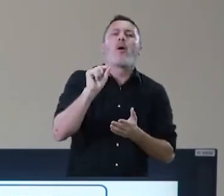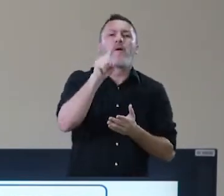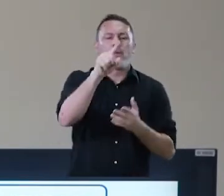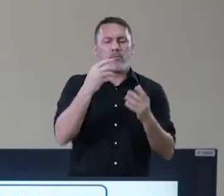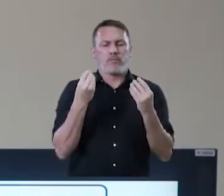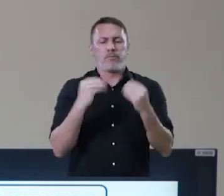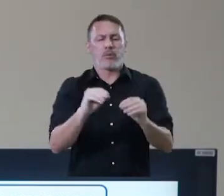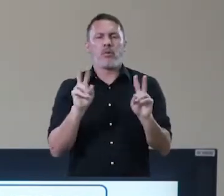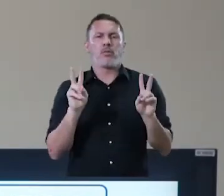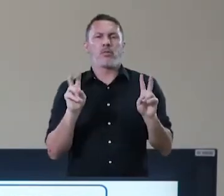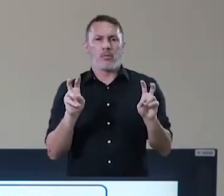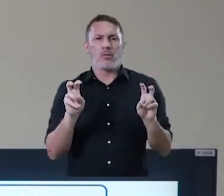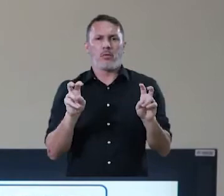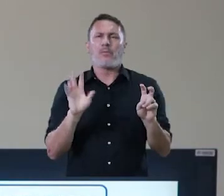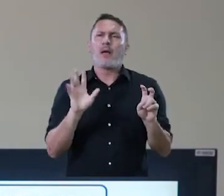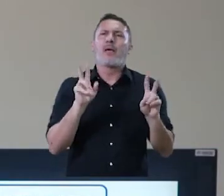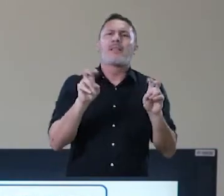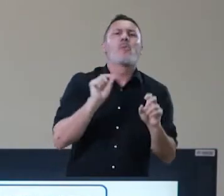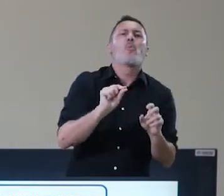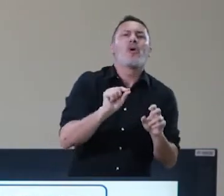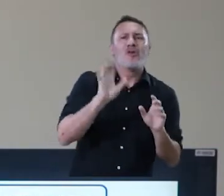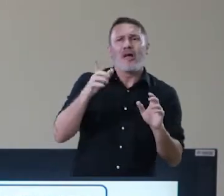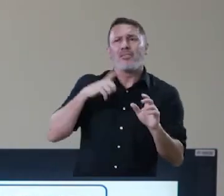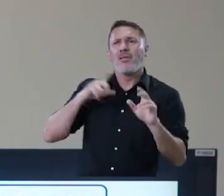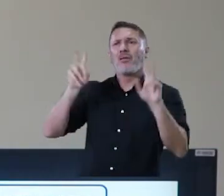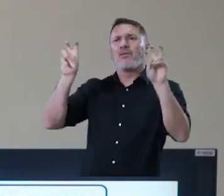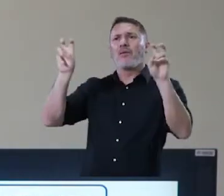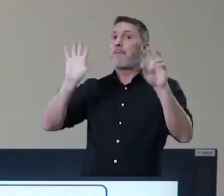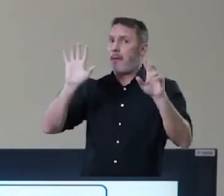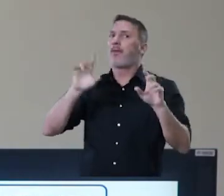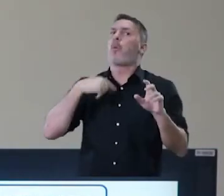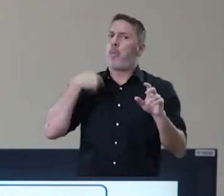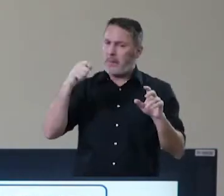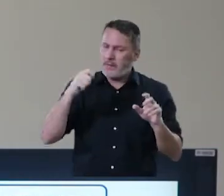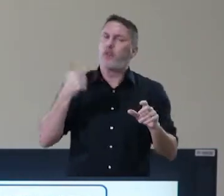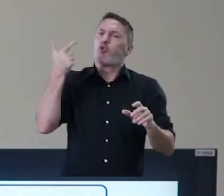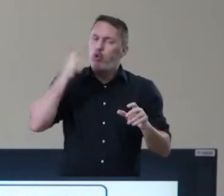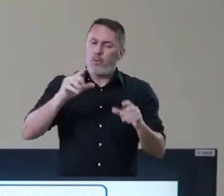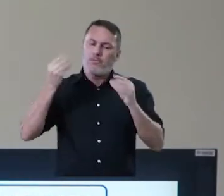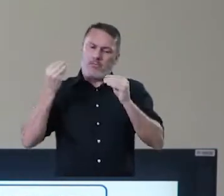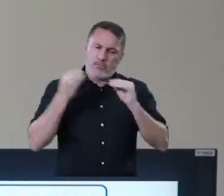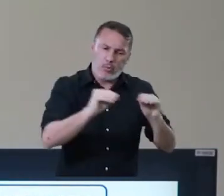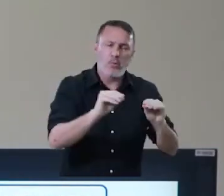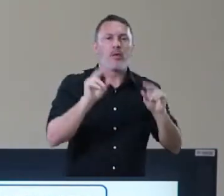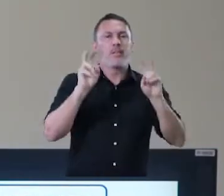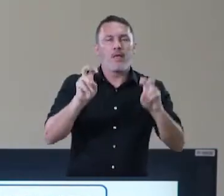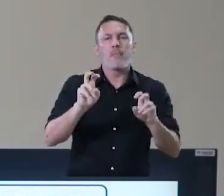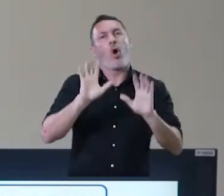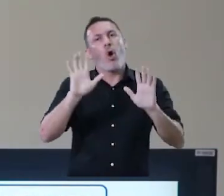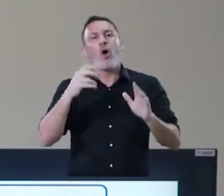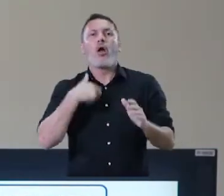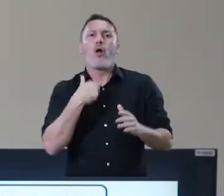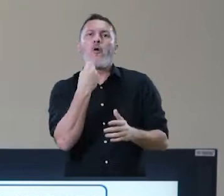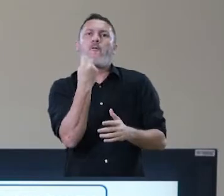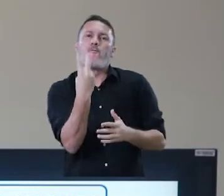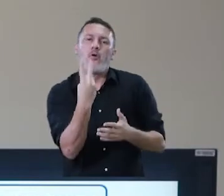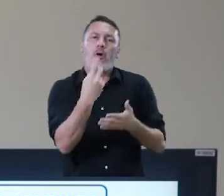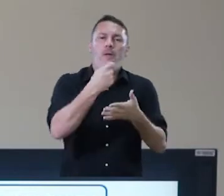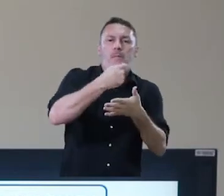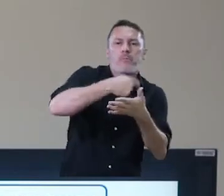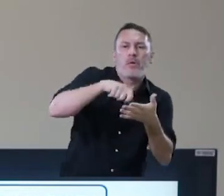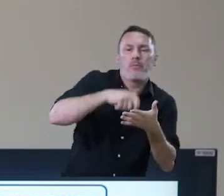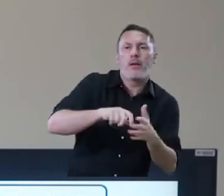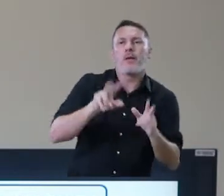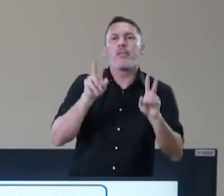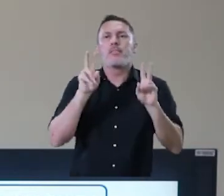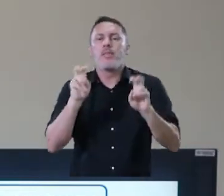tema, né, o que que... Ah, mas o tema já está na proposta. Mas você precisa colocar novamente, olha, o que eu vou escrever aqui é sobre o tema